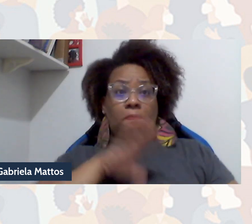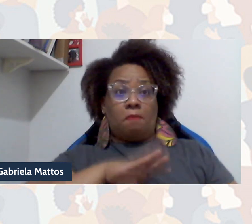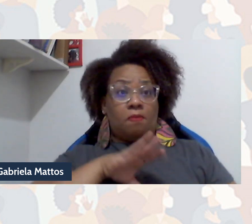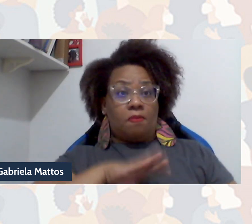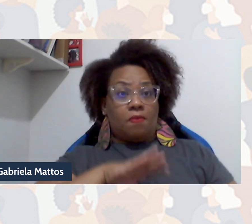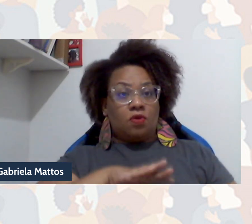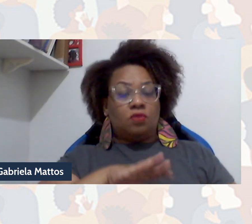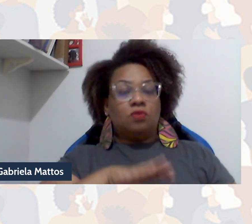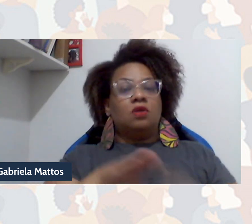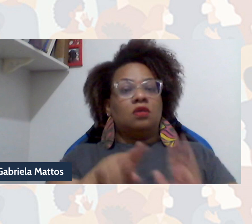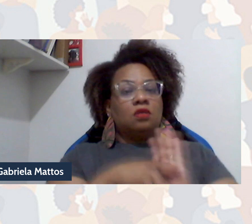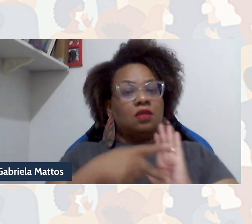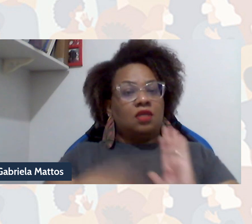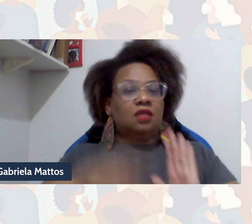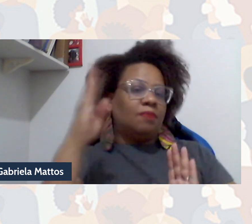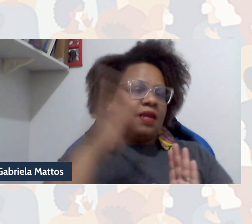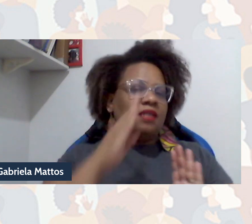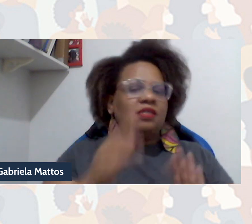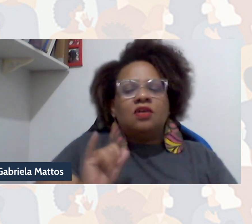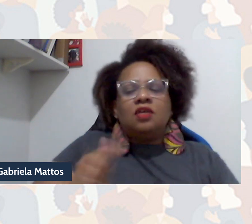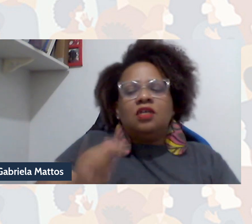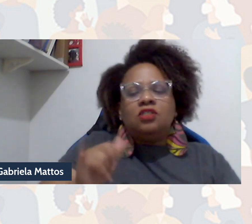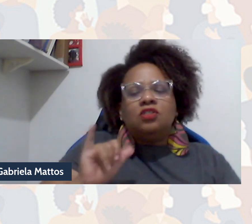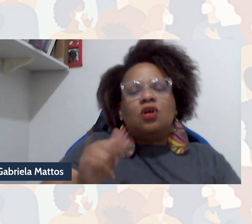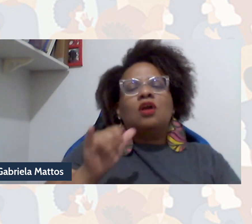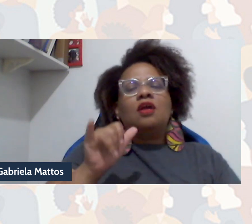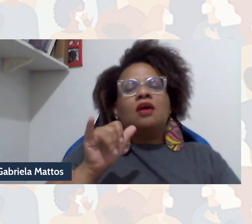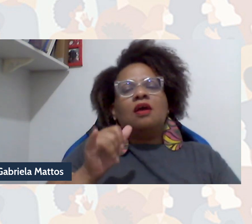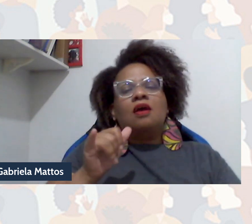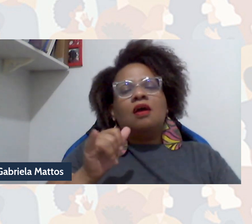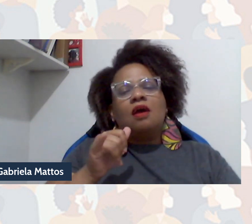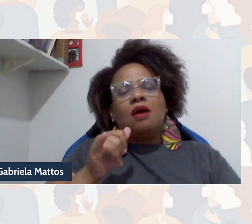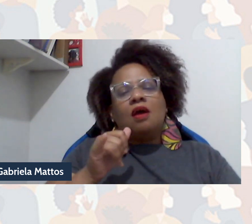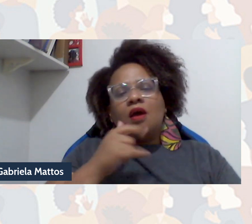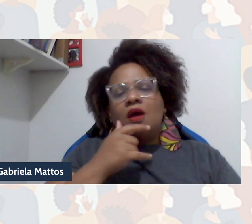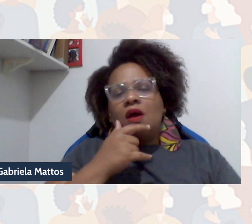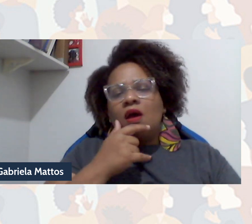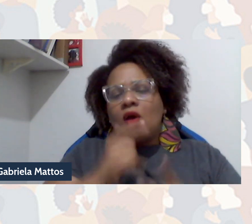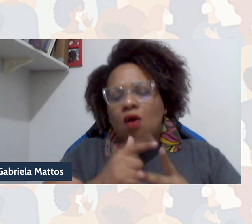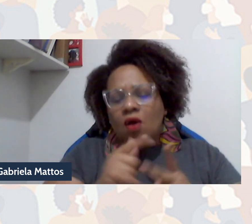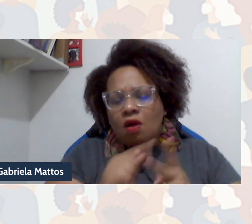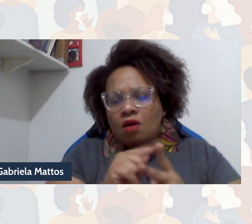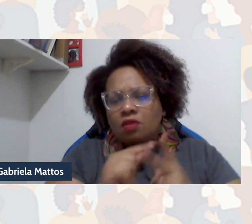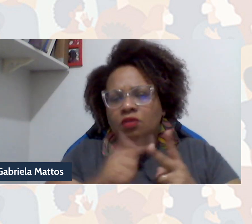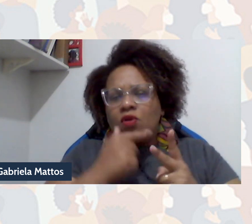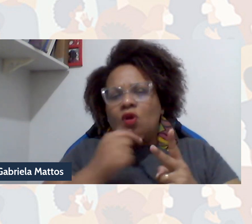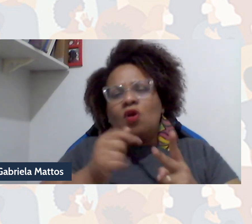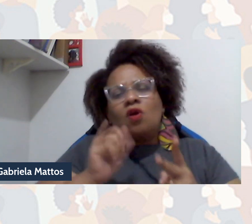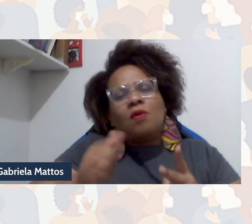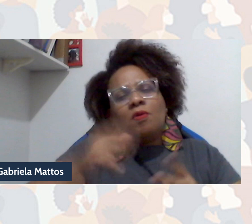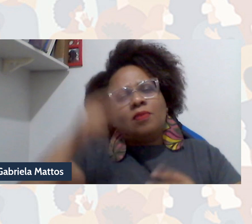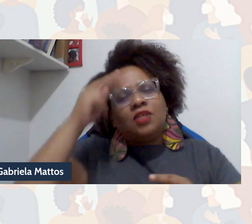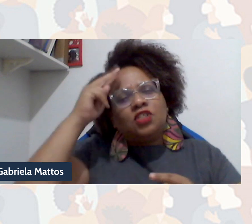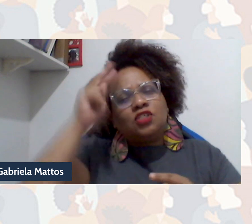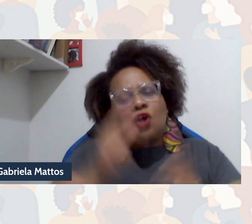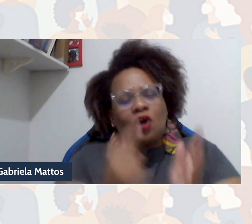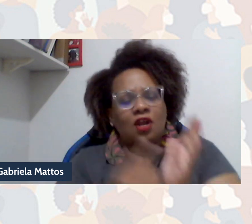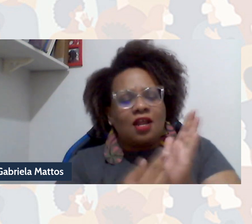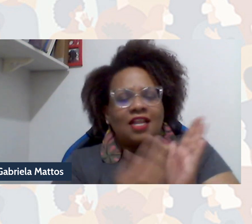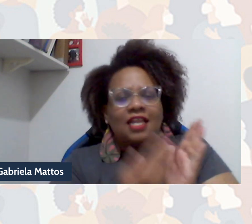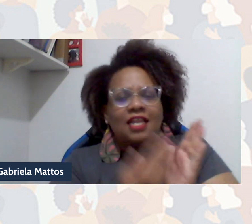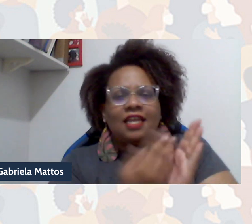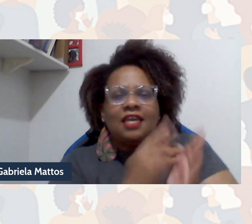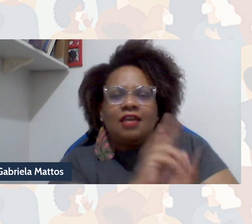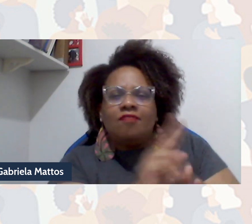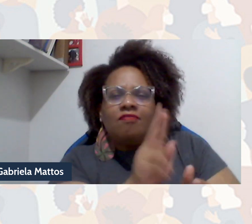como a parábola do semeador e Kindred, Laços de Sangue, assim como o conto da Aya, de Atwood, Vox, de